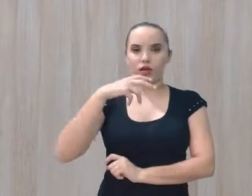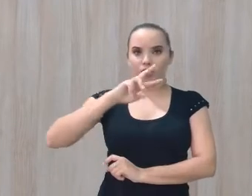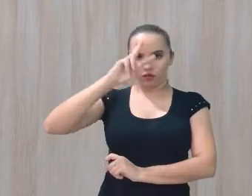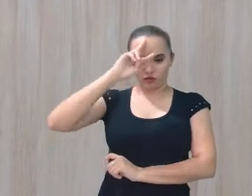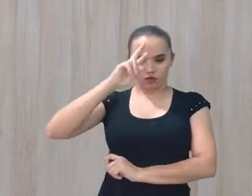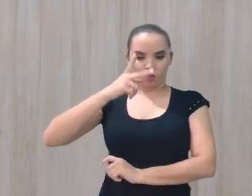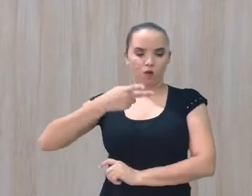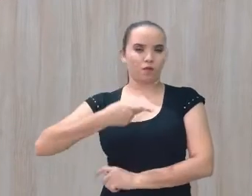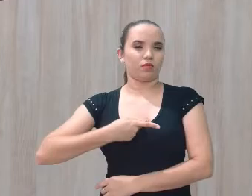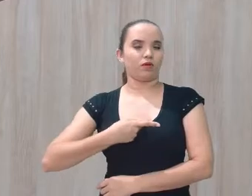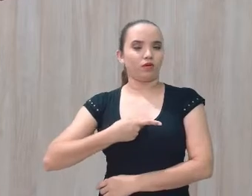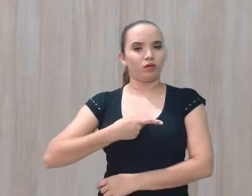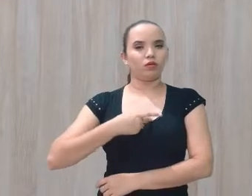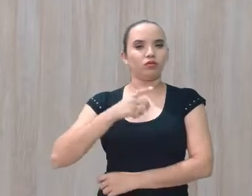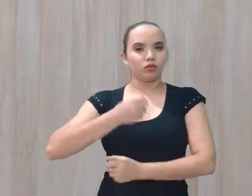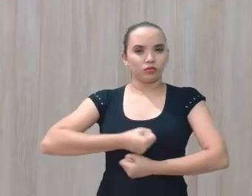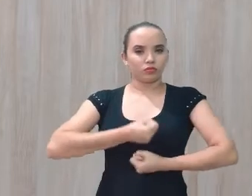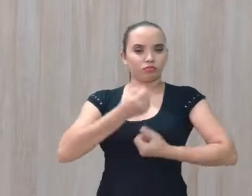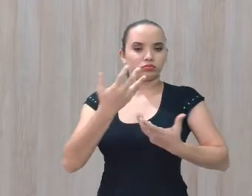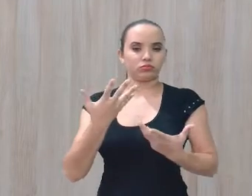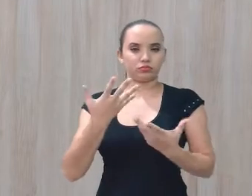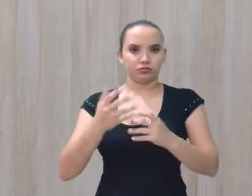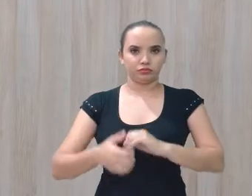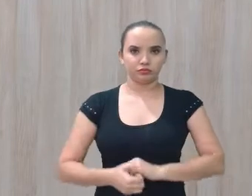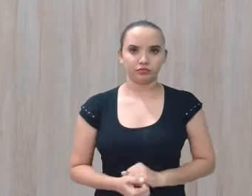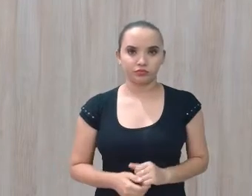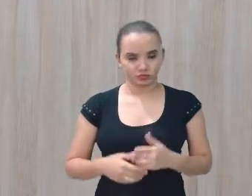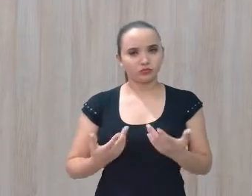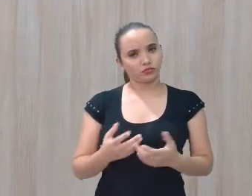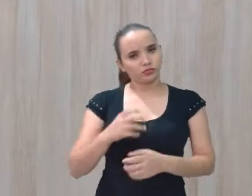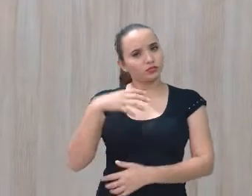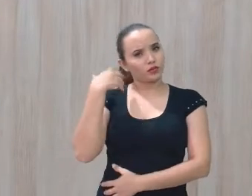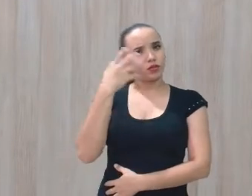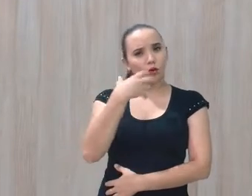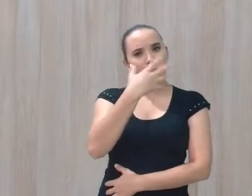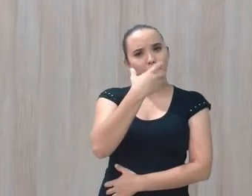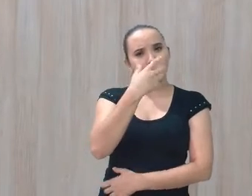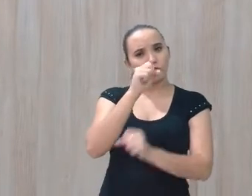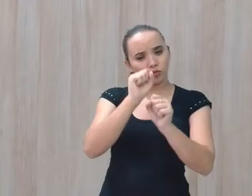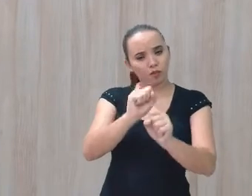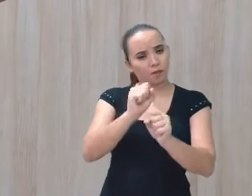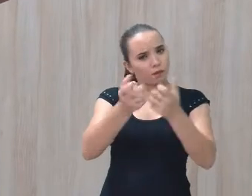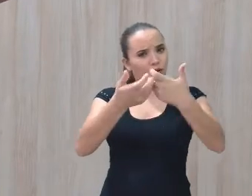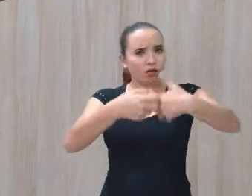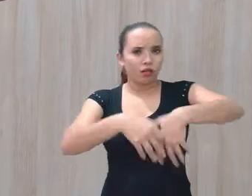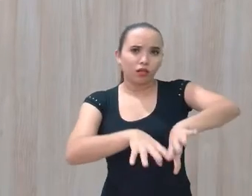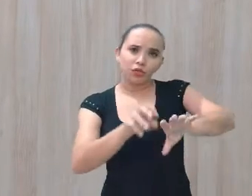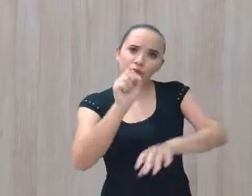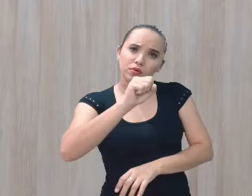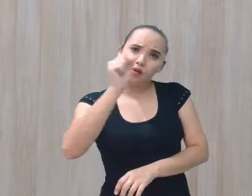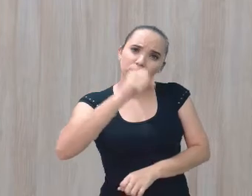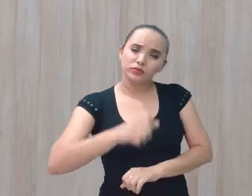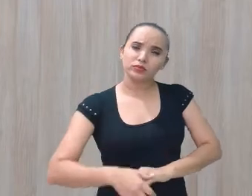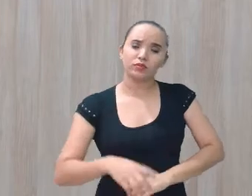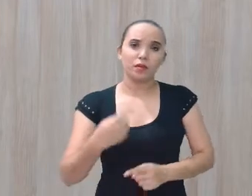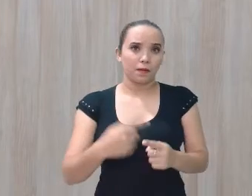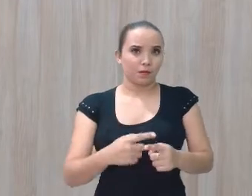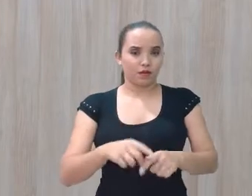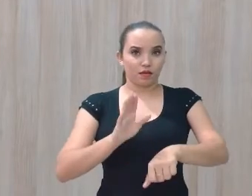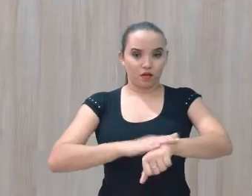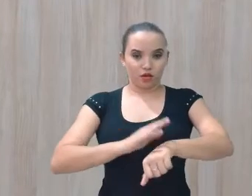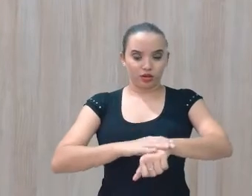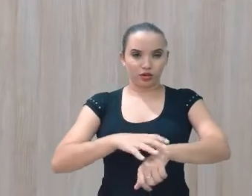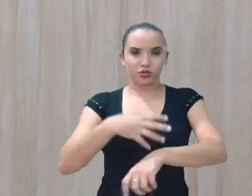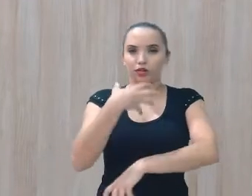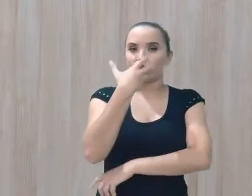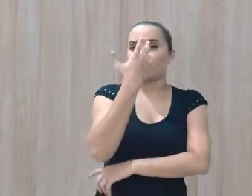atividade de expressão. Então, a música pode ser natural, porque quando a gente canta ou quando a gente